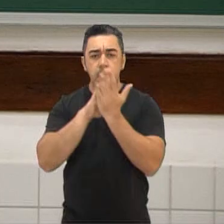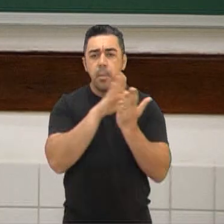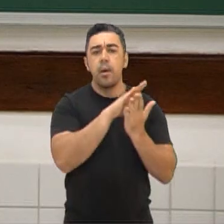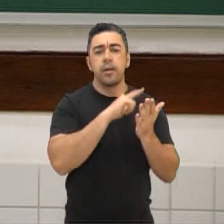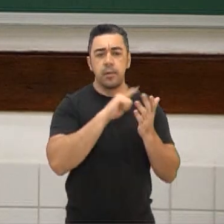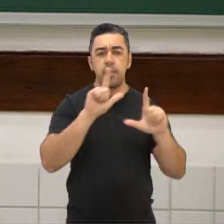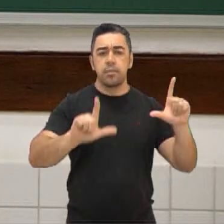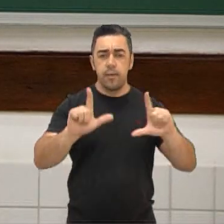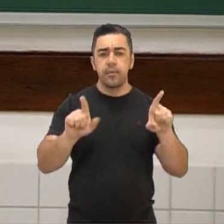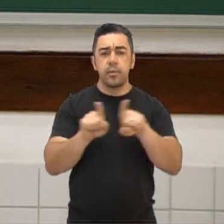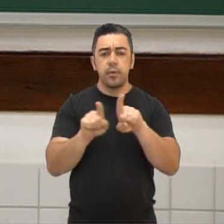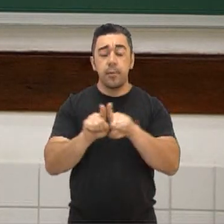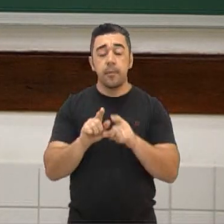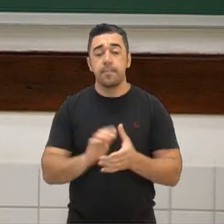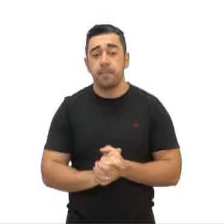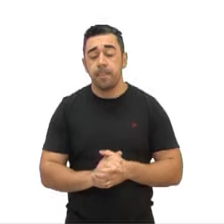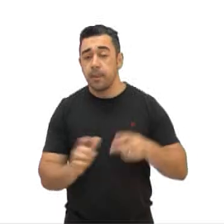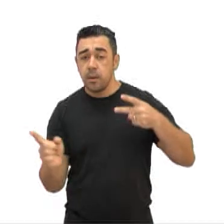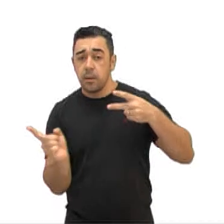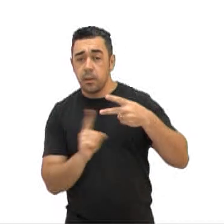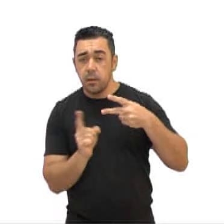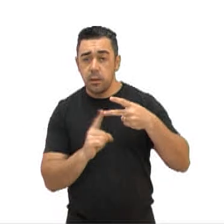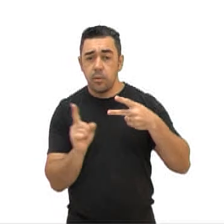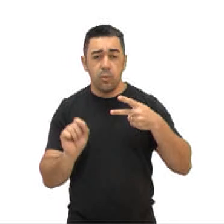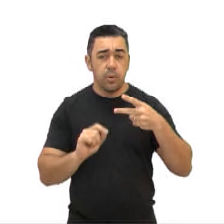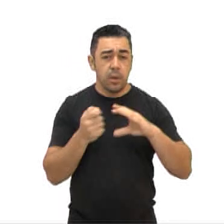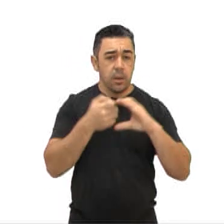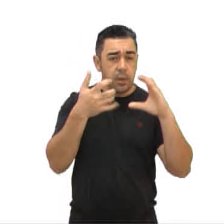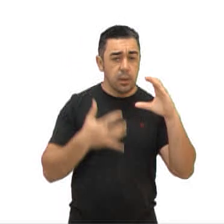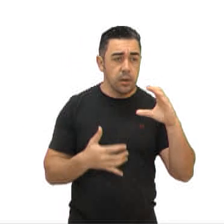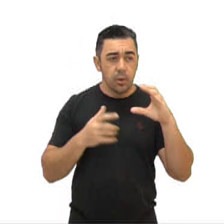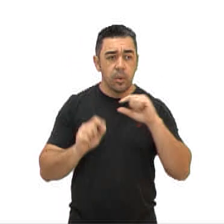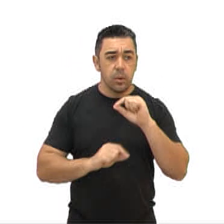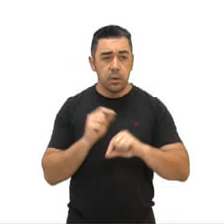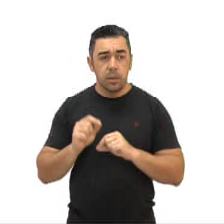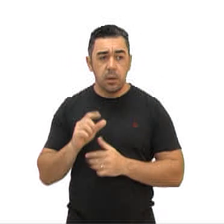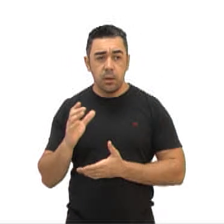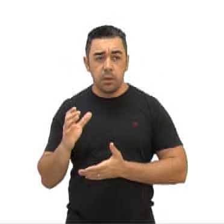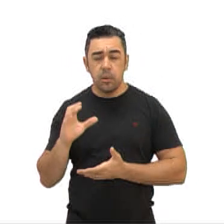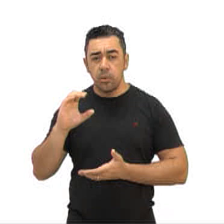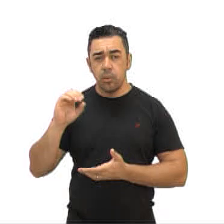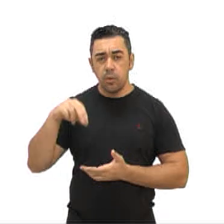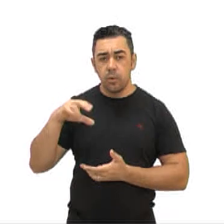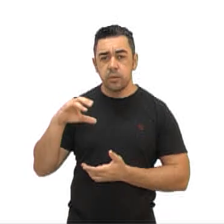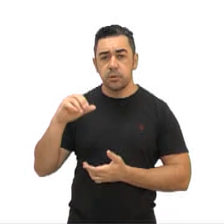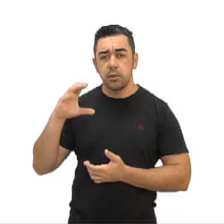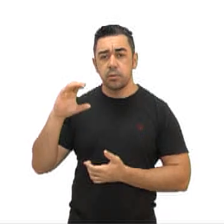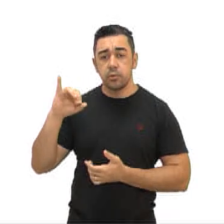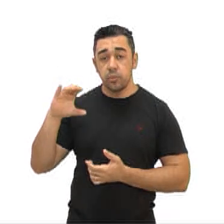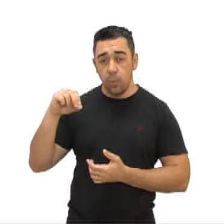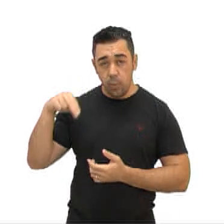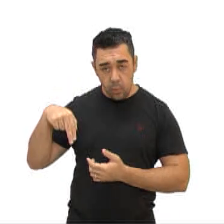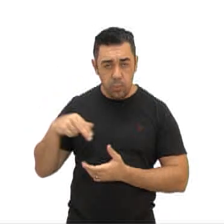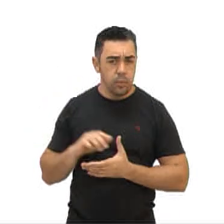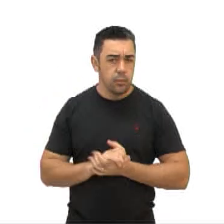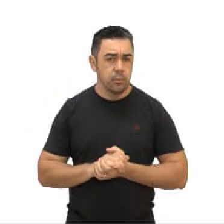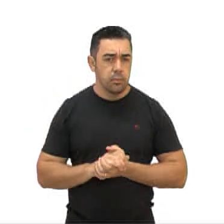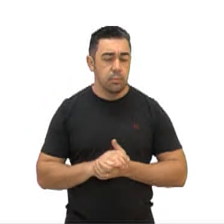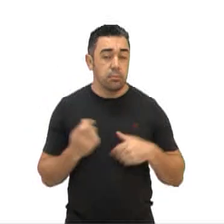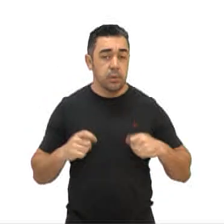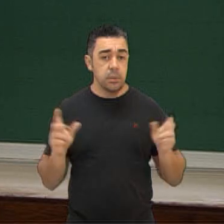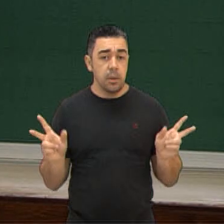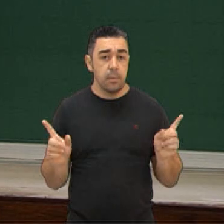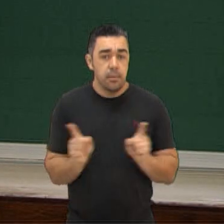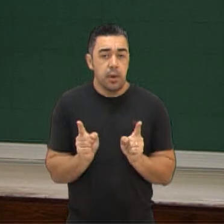todo, certo? A segunda característica, la concisión. La concisión, o titular deve ser breve,